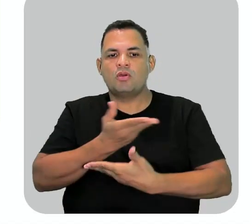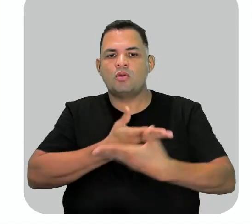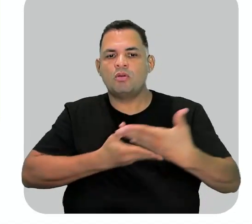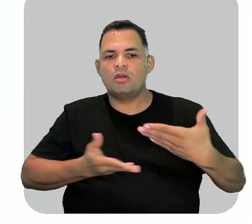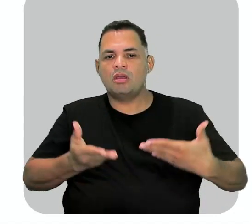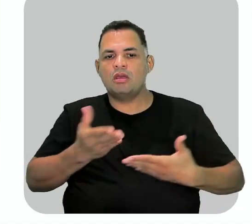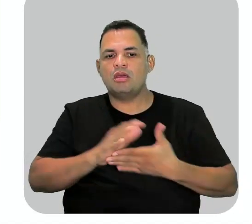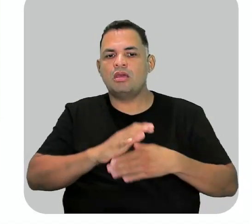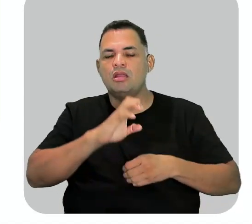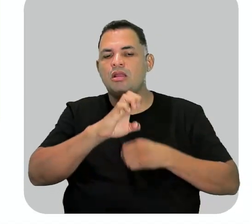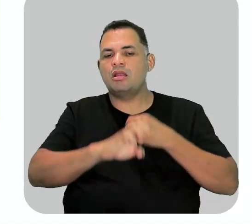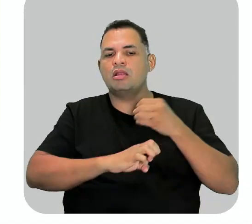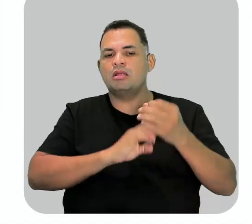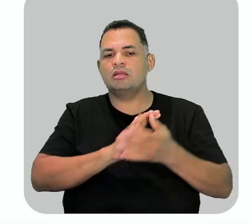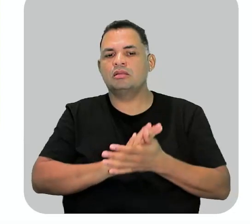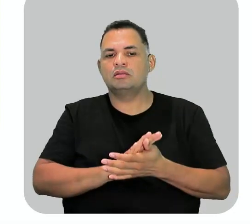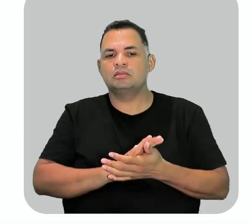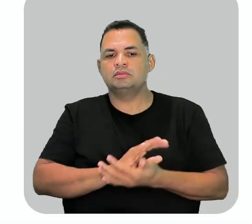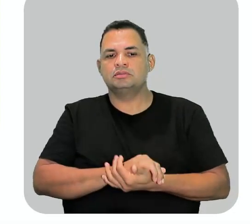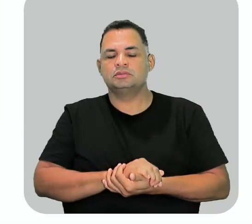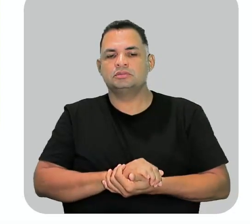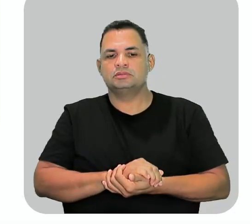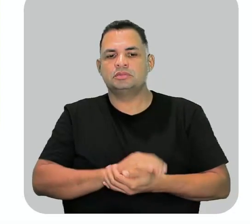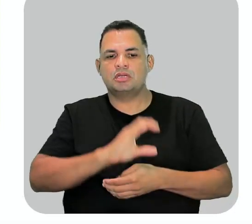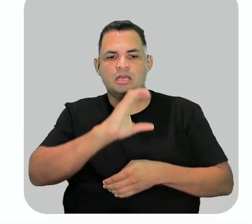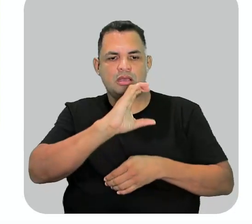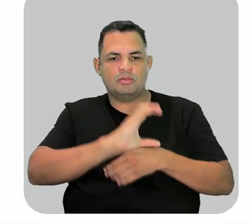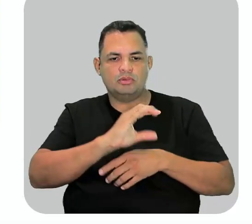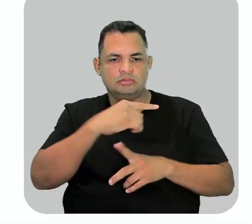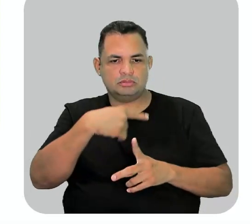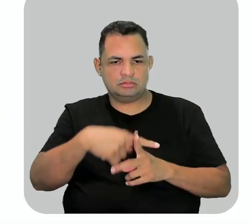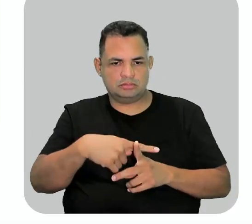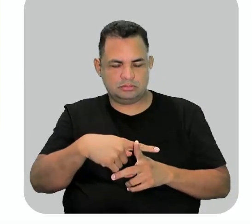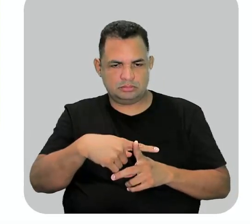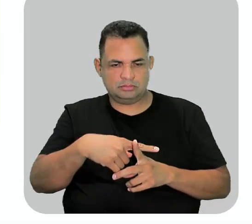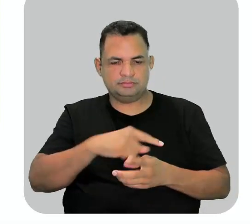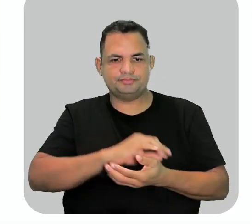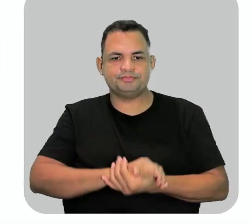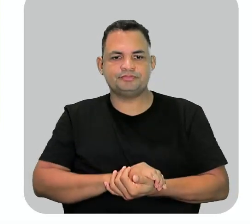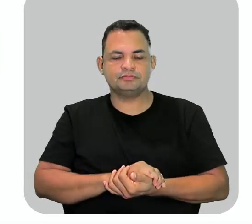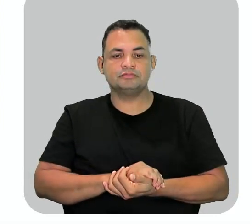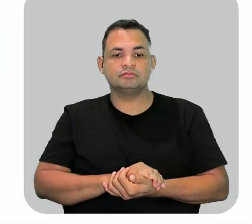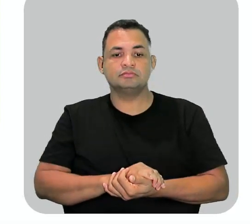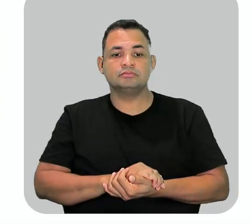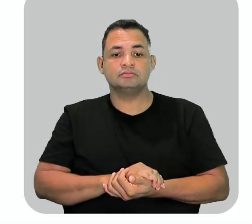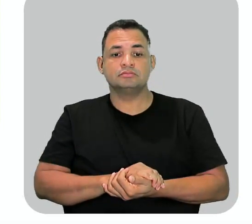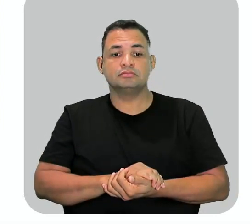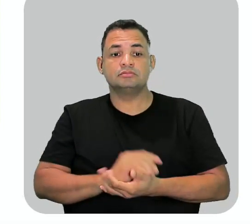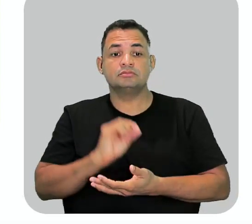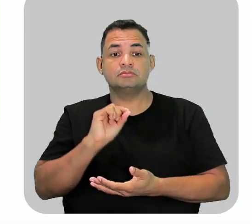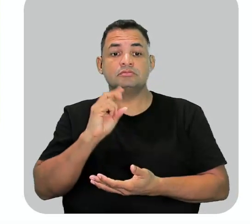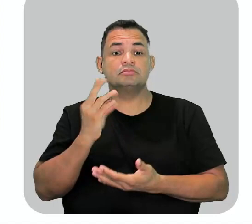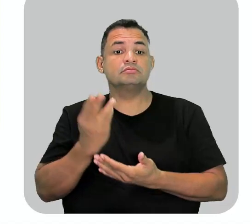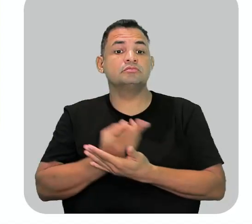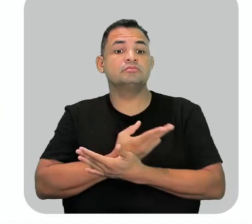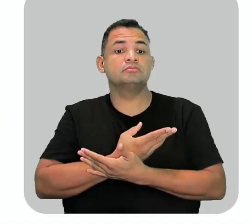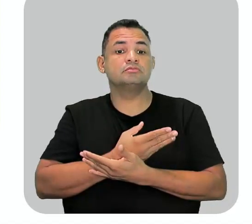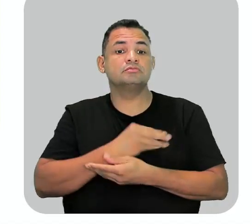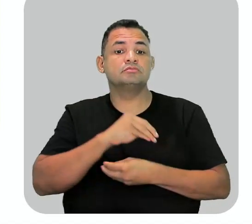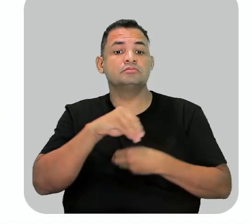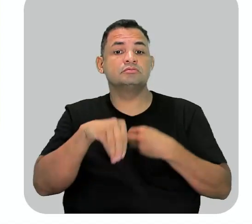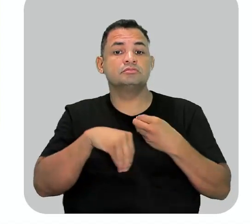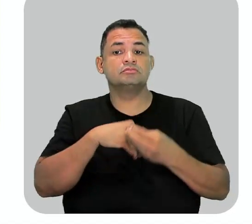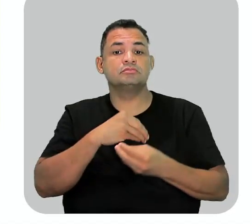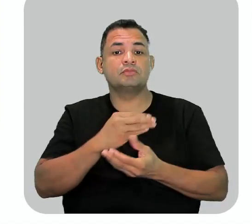e o carbono ele vai ficar lá positivo. O que vai acontecer? O composto